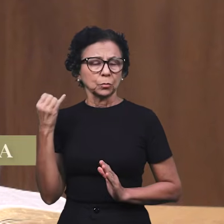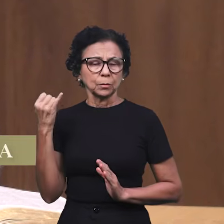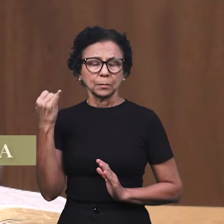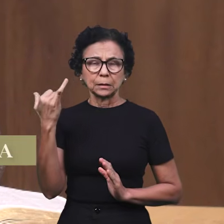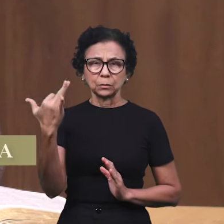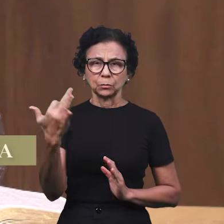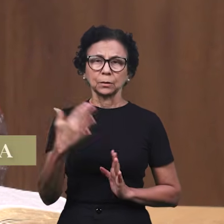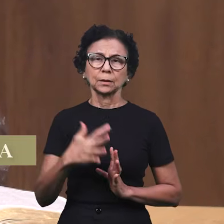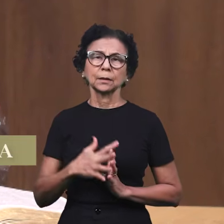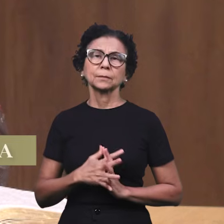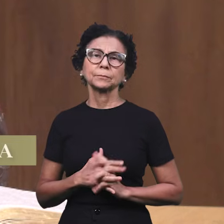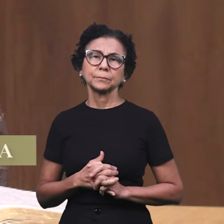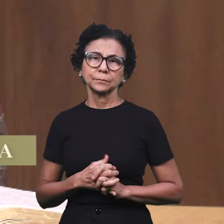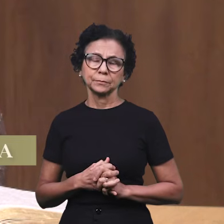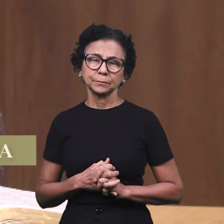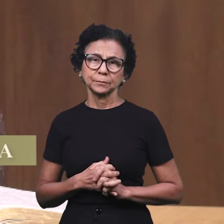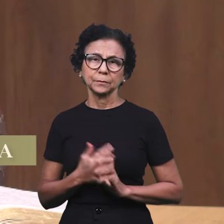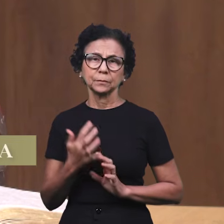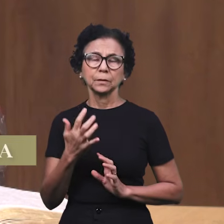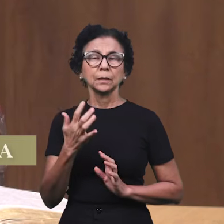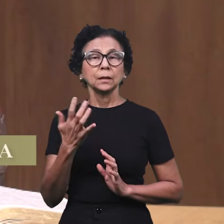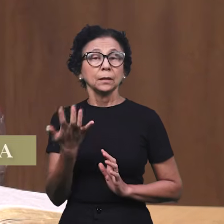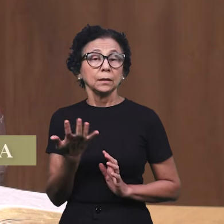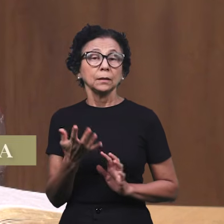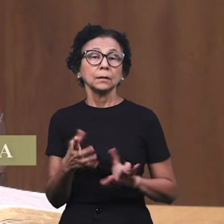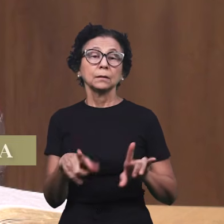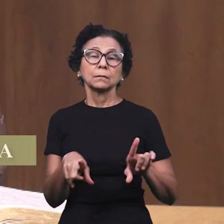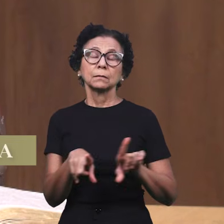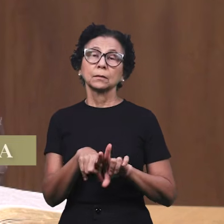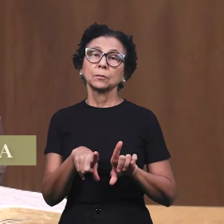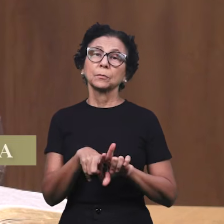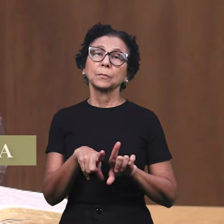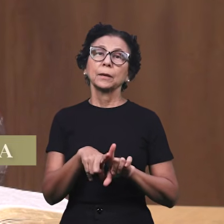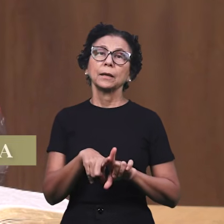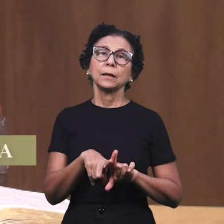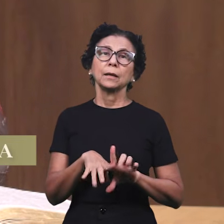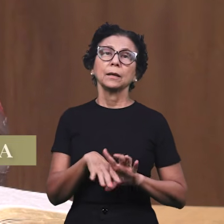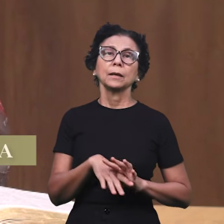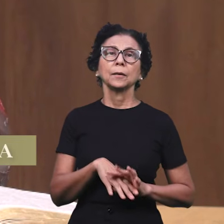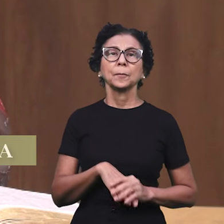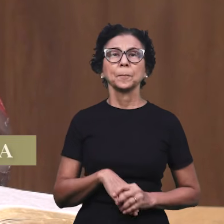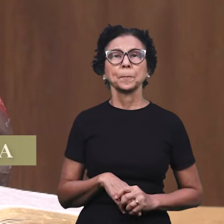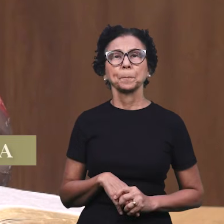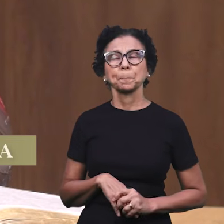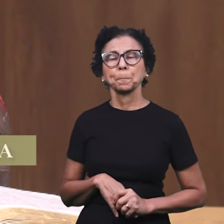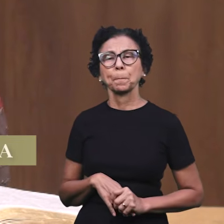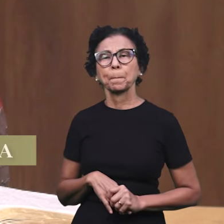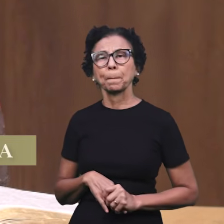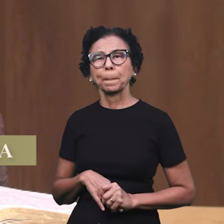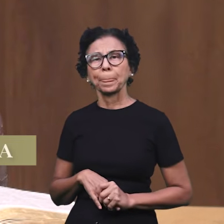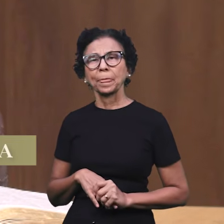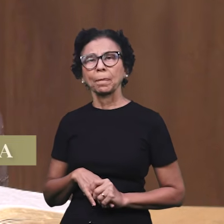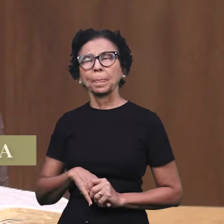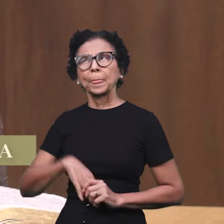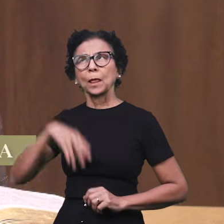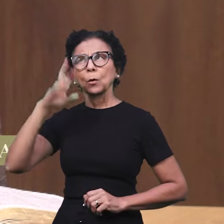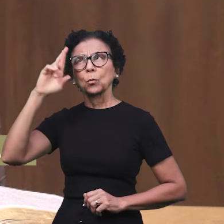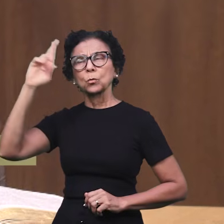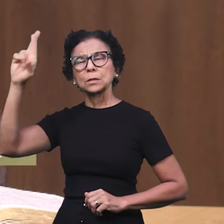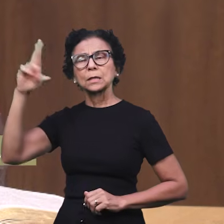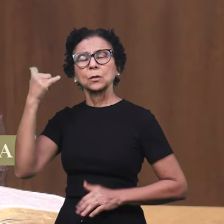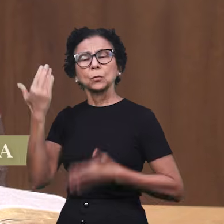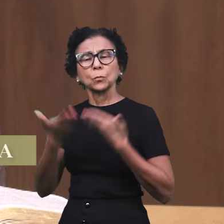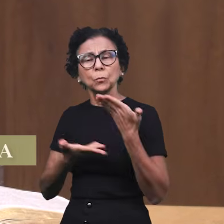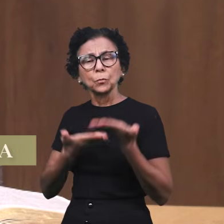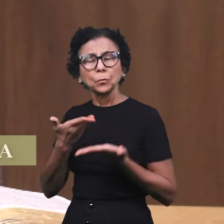essa serva. Então isso é maravilhoso, ela entender que ela tem todos esses recursos maravilhosos. E a busca